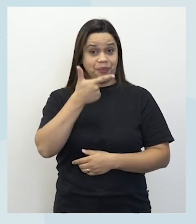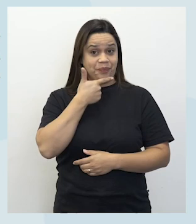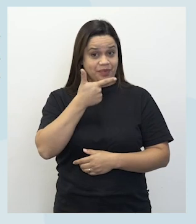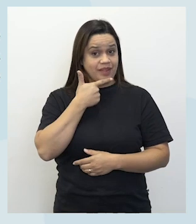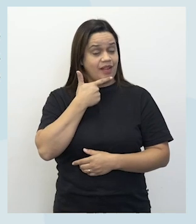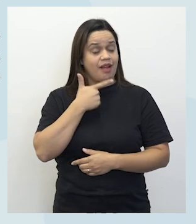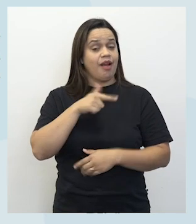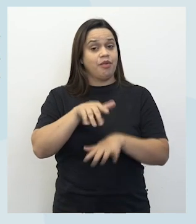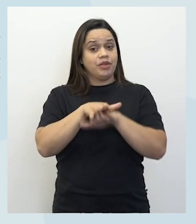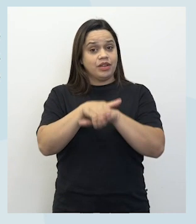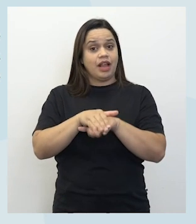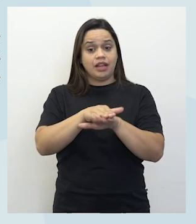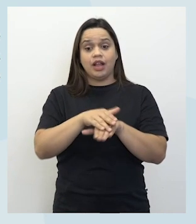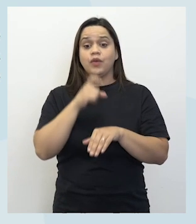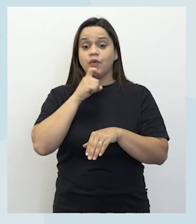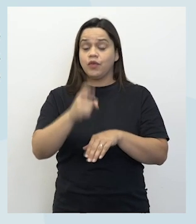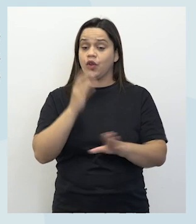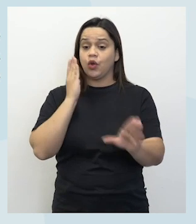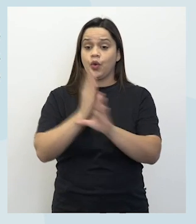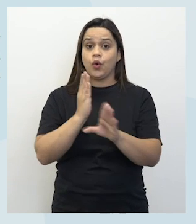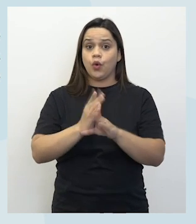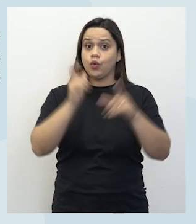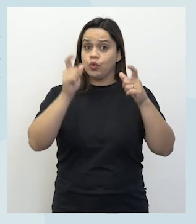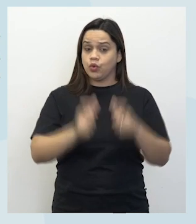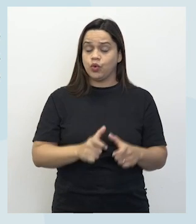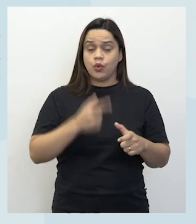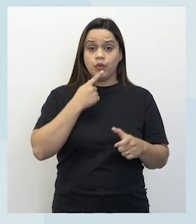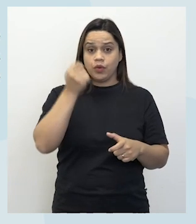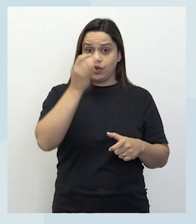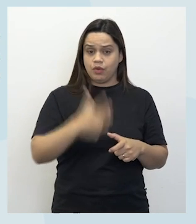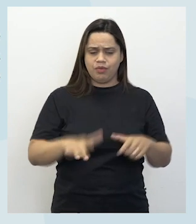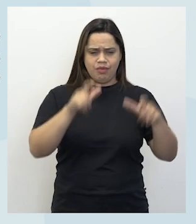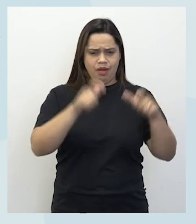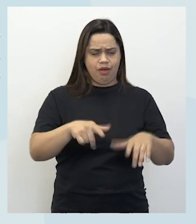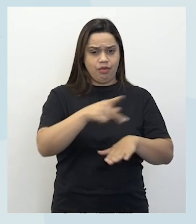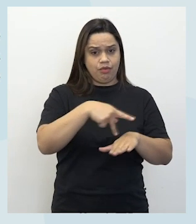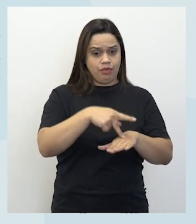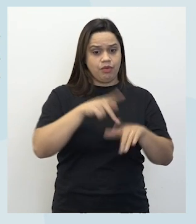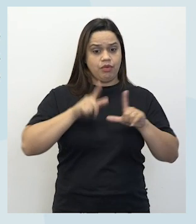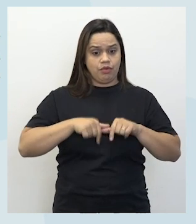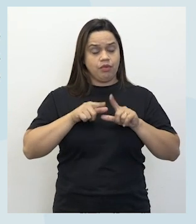tartaruga verde que foi encontrada jogada numa praia